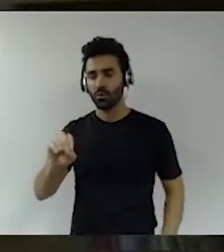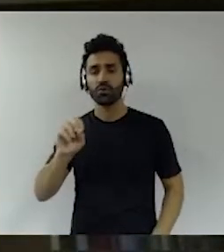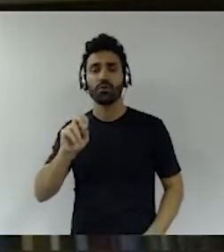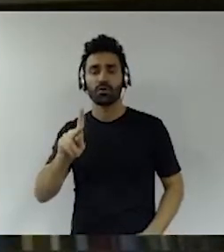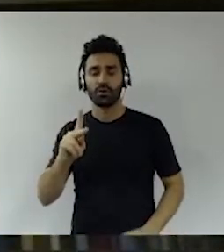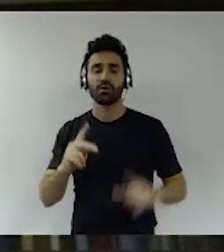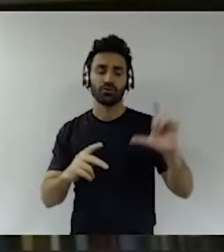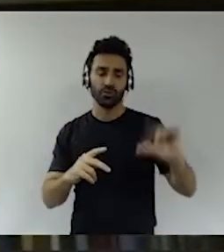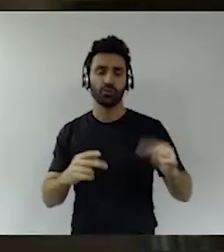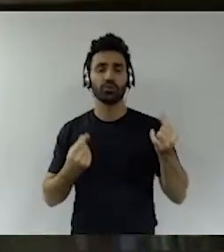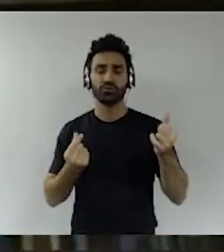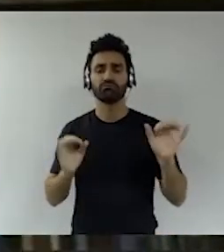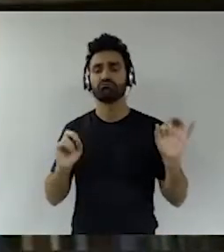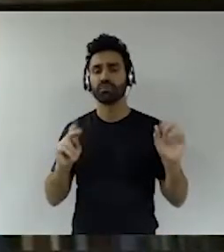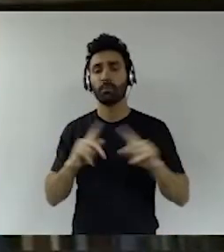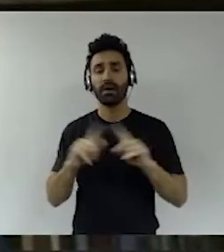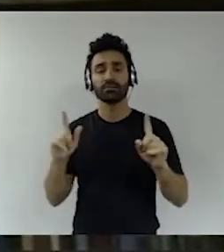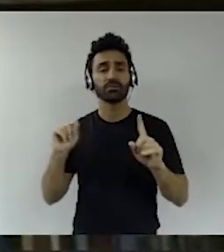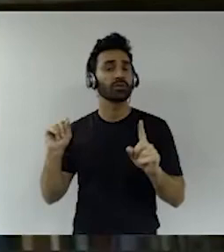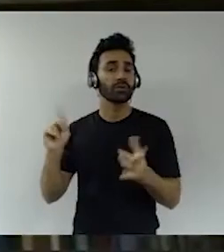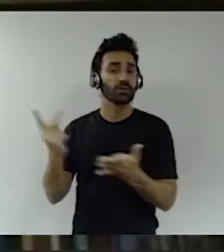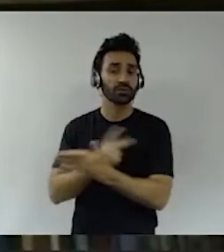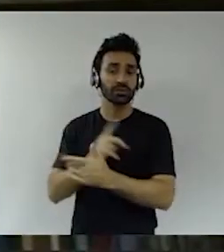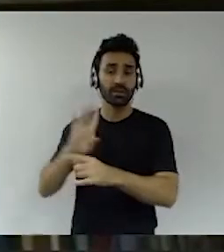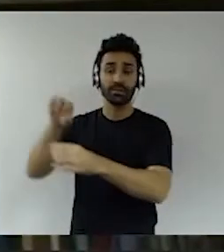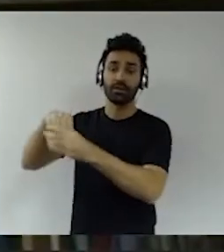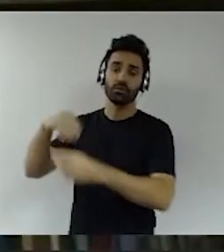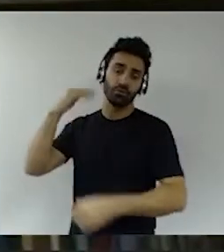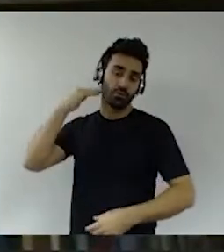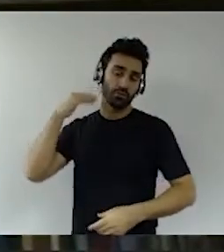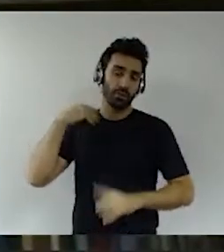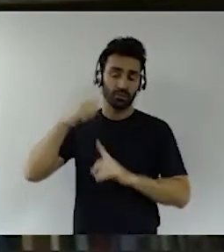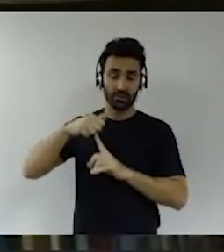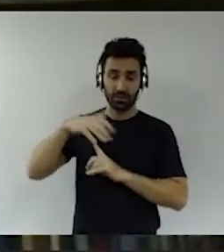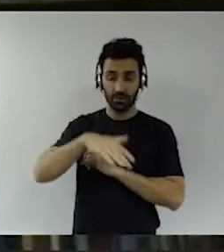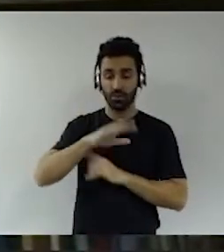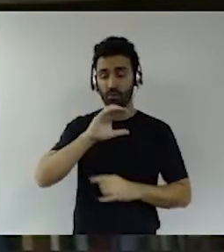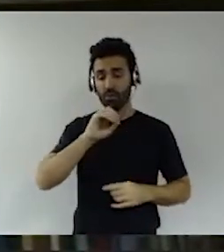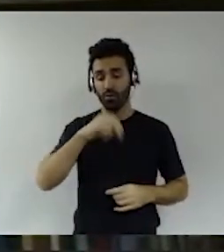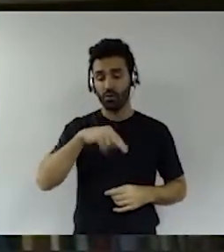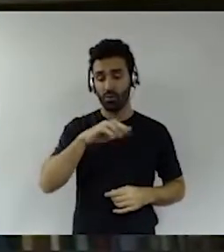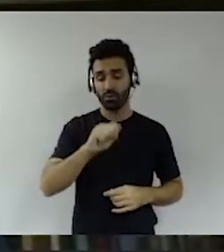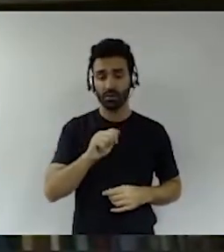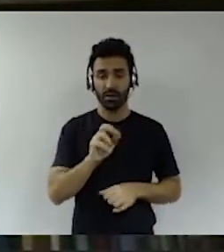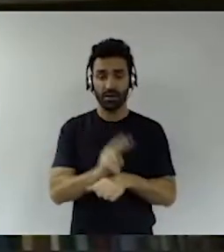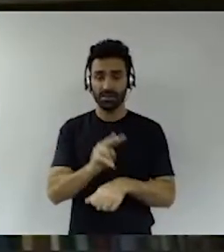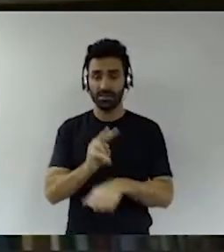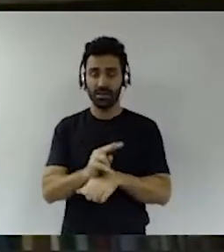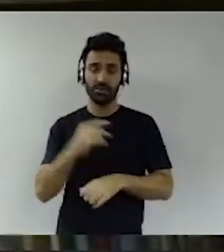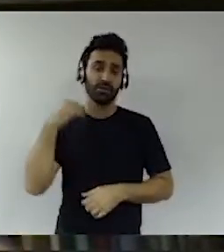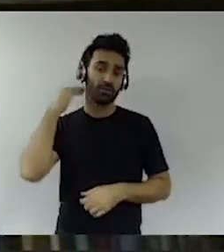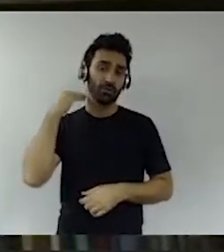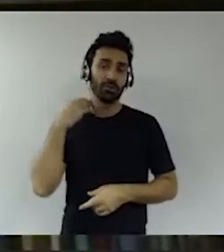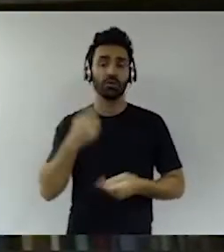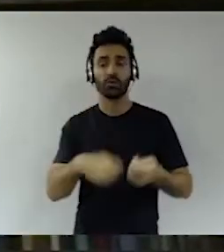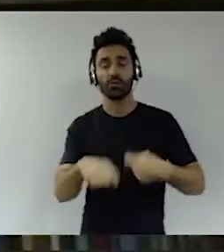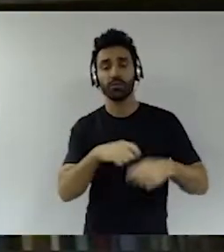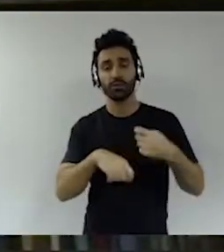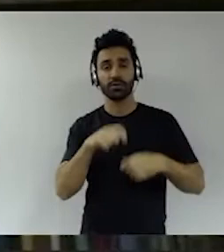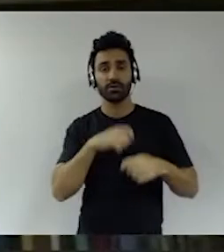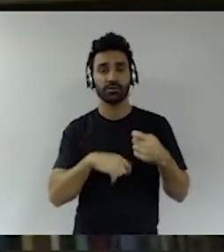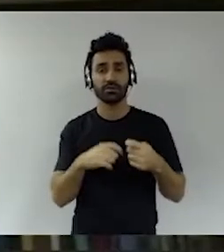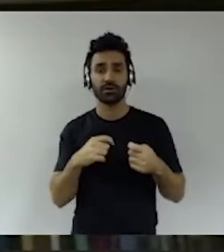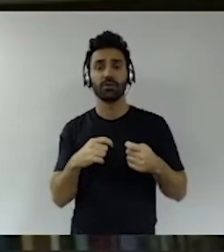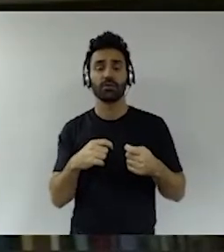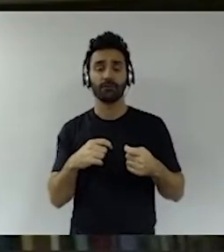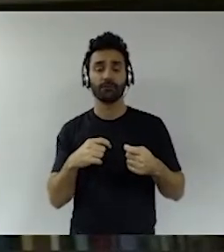vai diminuir, e o que vai acontecer no Banco Central? A conta de reservas do banco comercial em que esse fornecedor